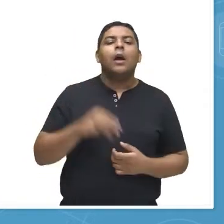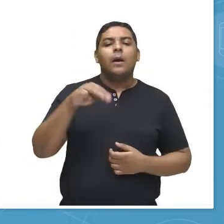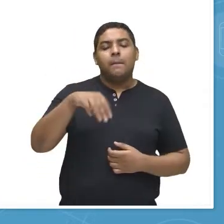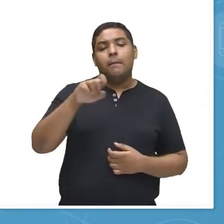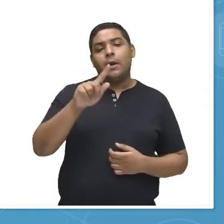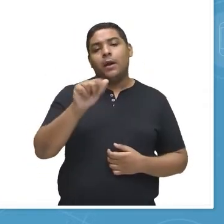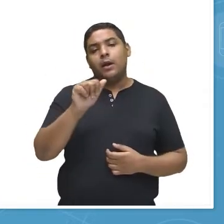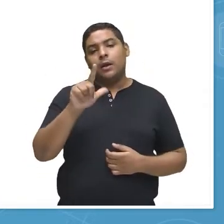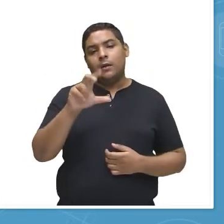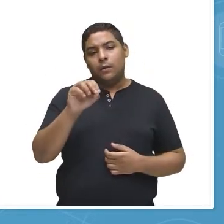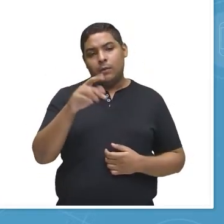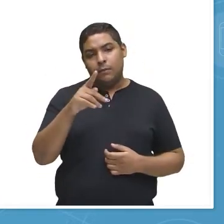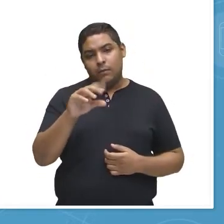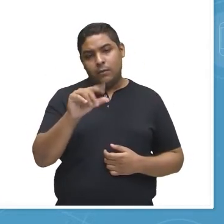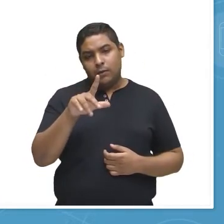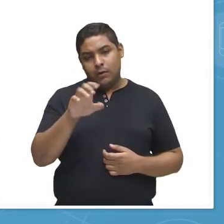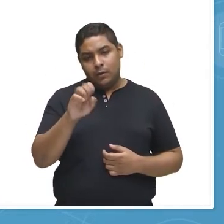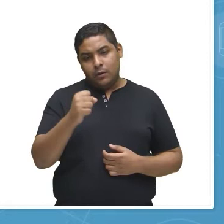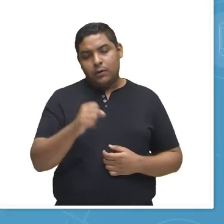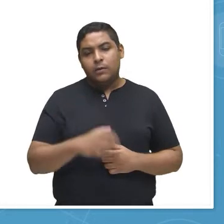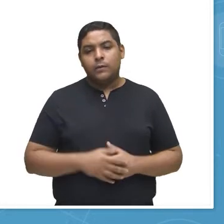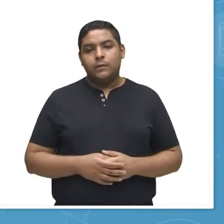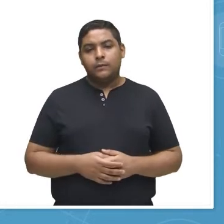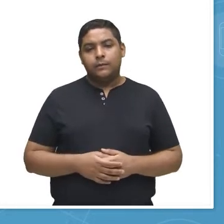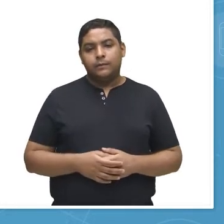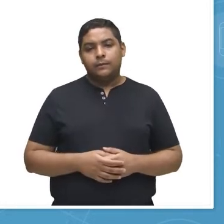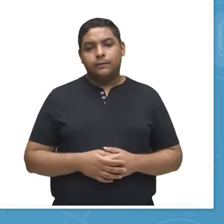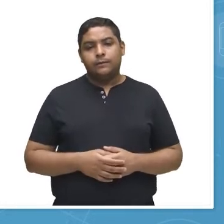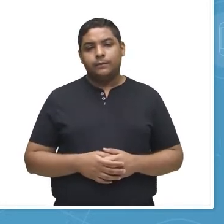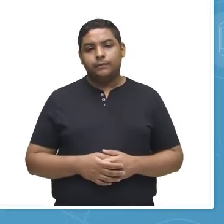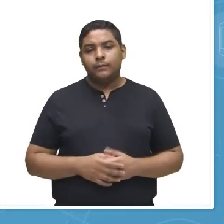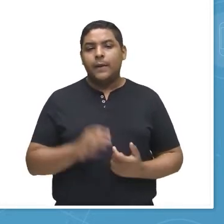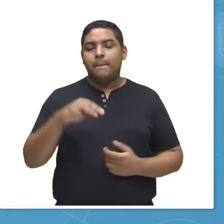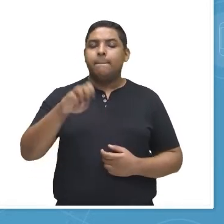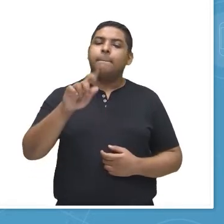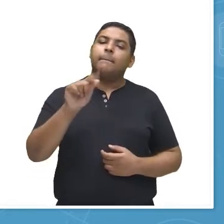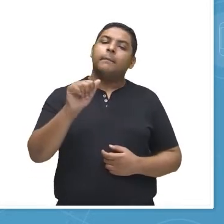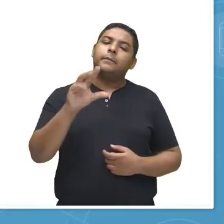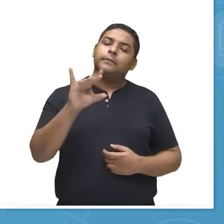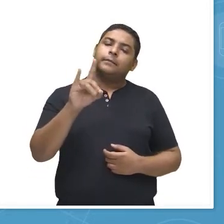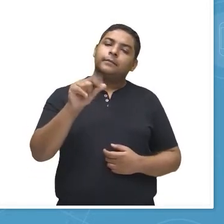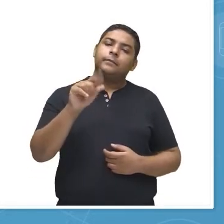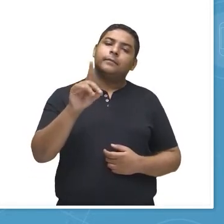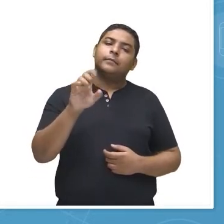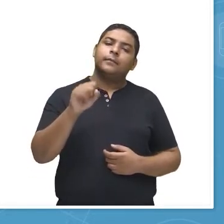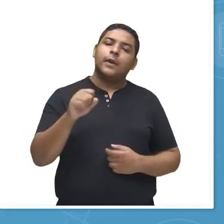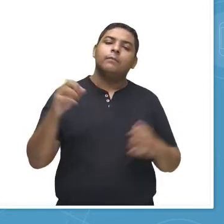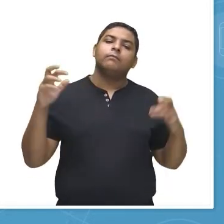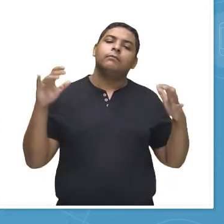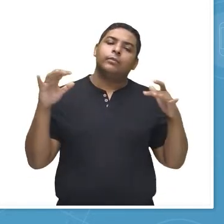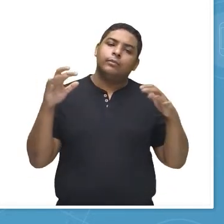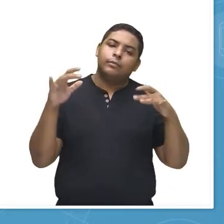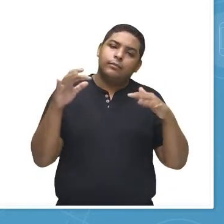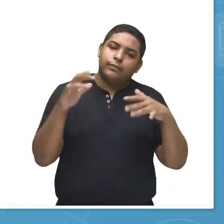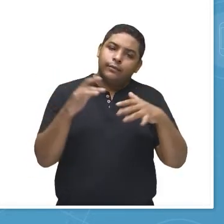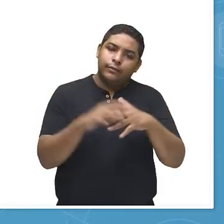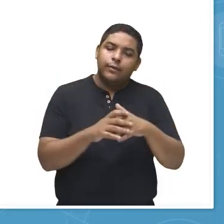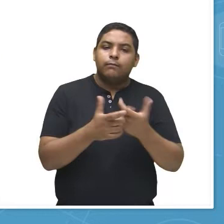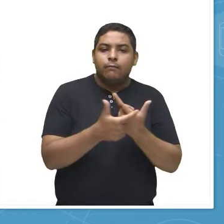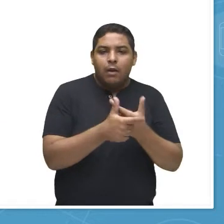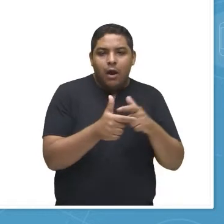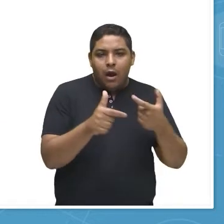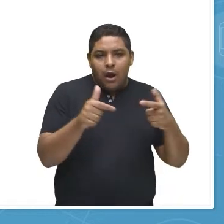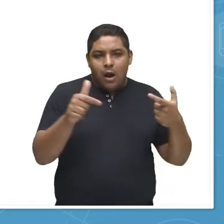uma megalópole. E as megacidades? Olha o exemplo para nós. Elas são aglomerações de grandes